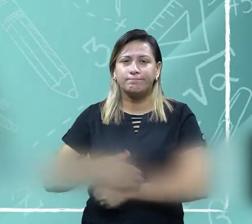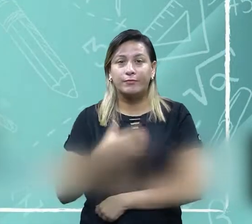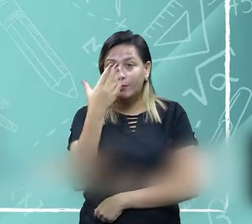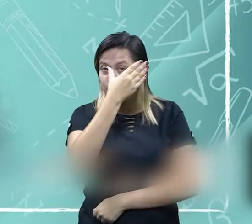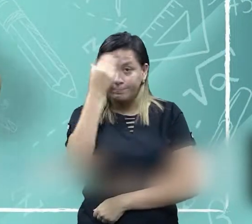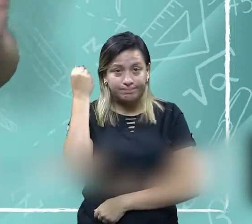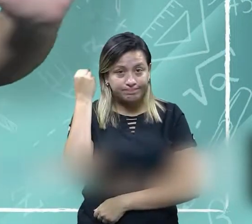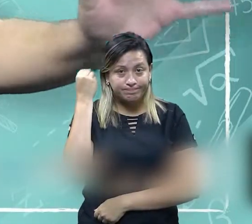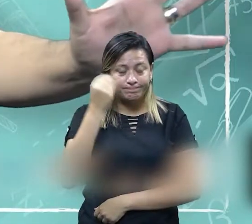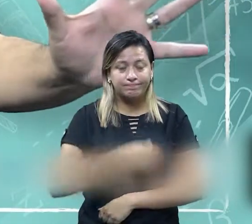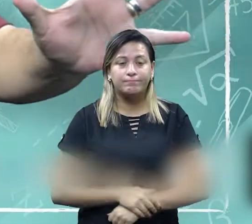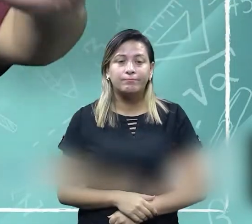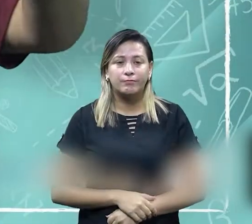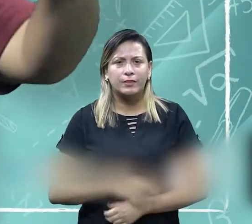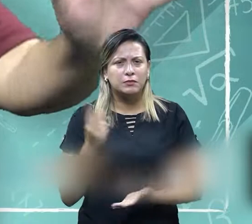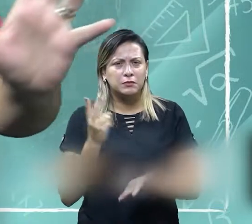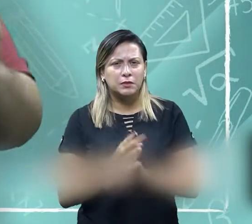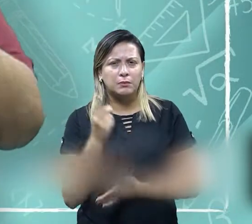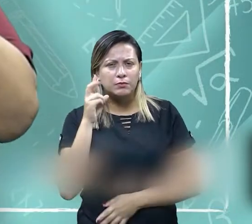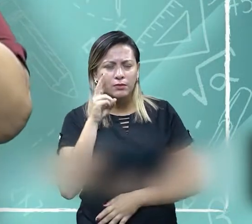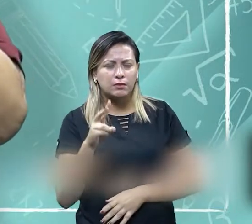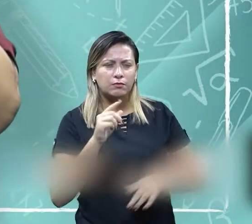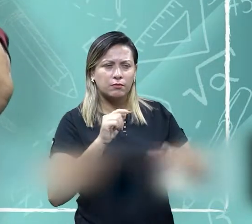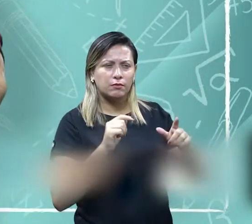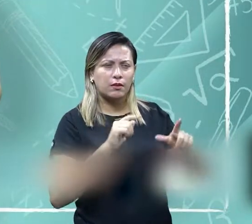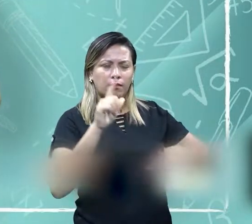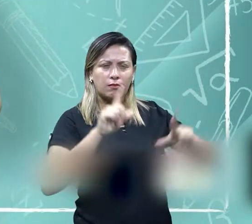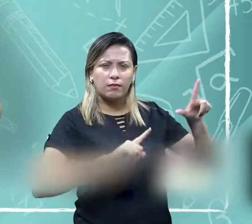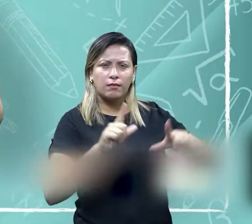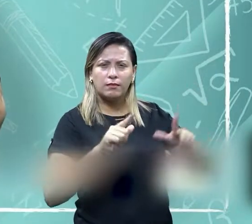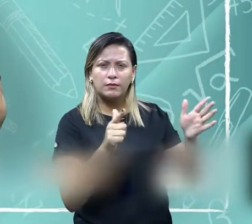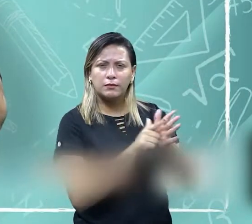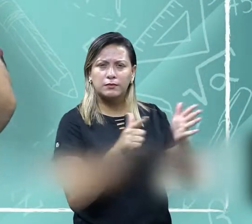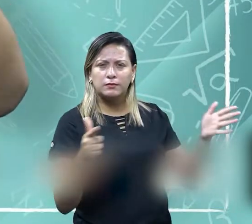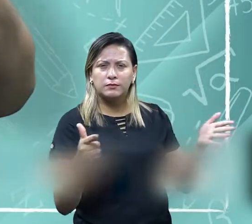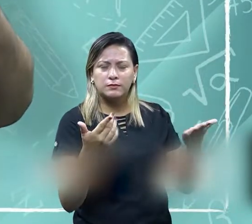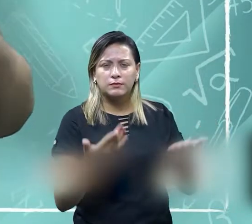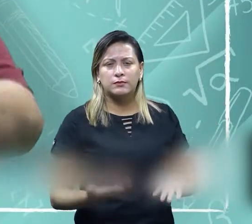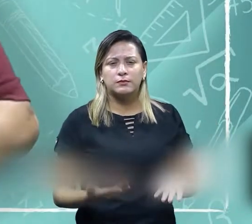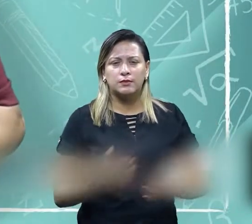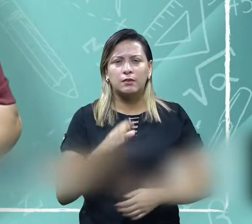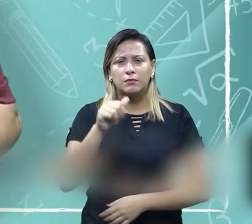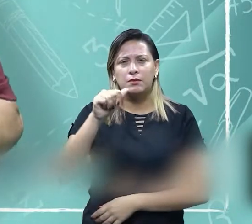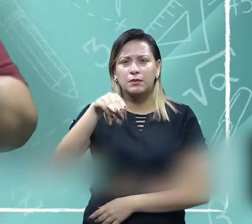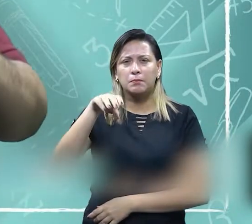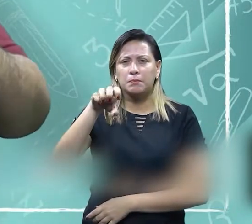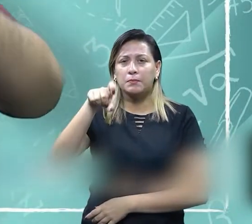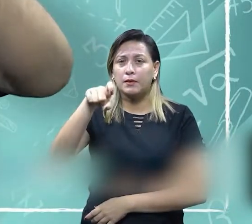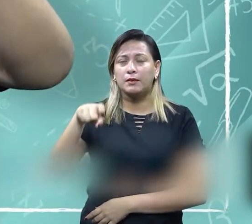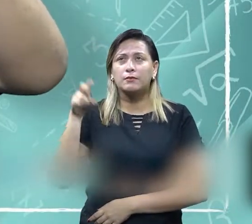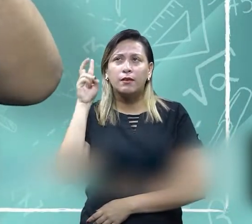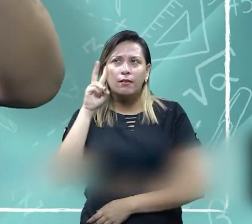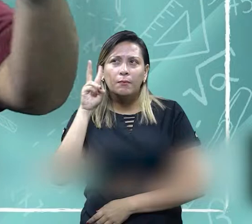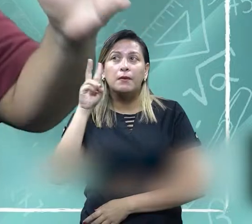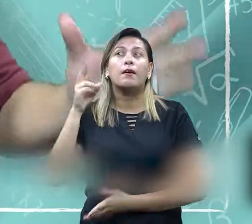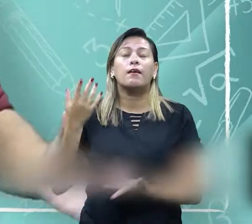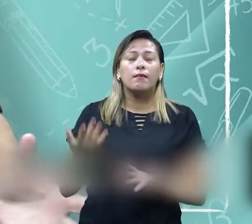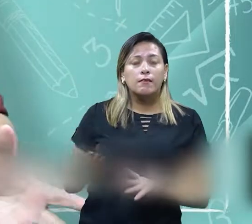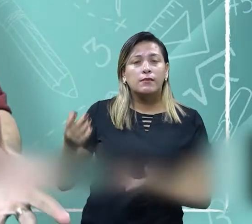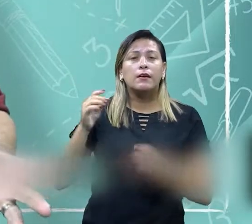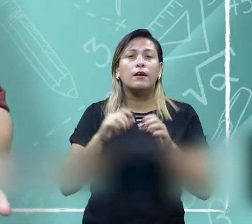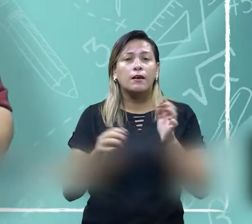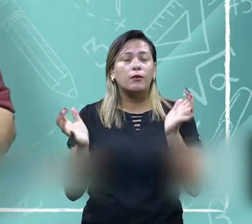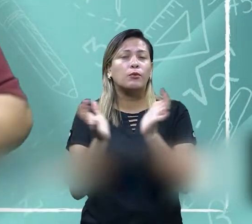disso. Então, toda vez que você vê no jornal alguma coisa falando sobre a CAMEX, né? Você vai lembrar, olha, é um